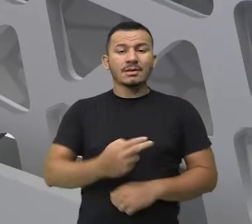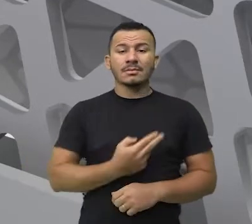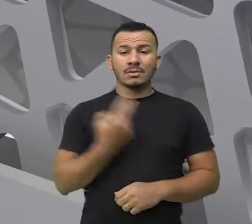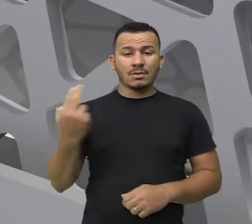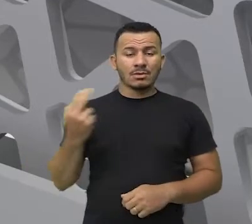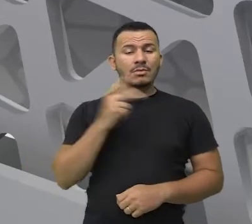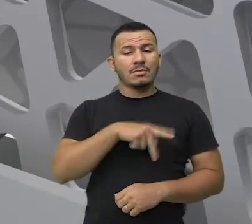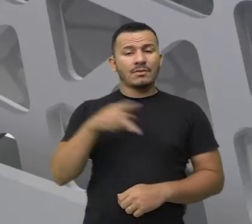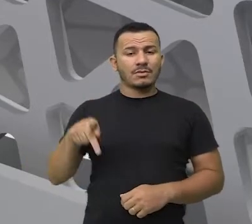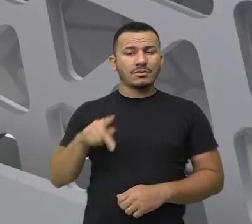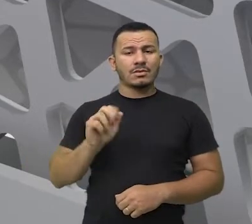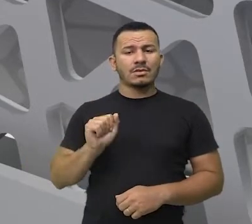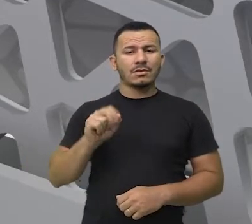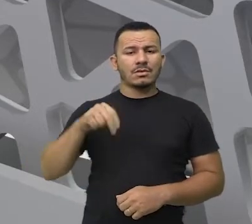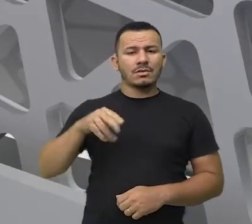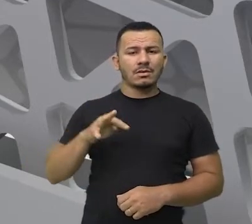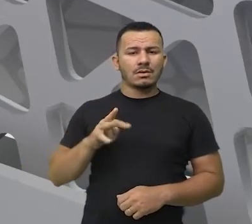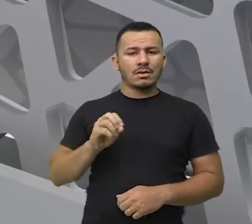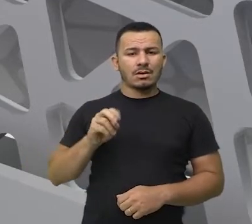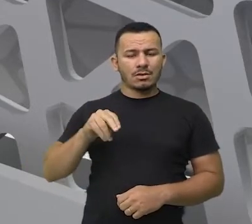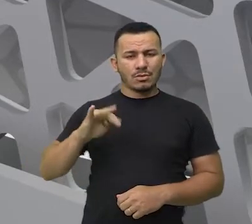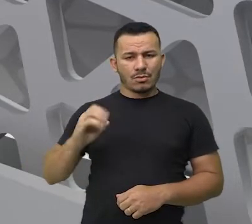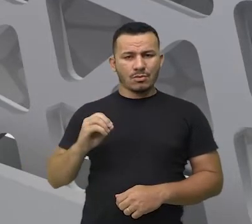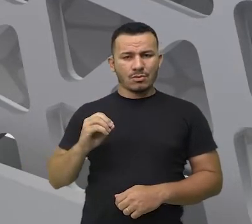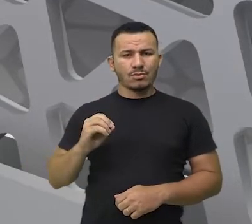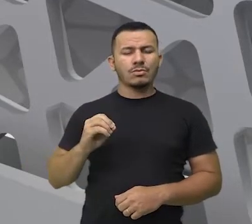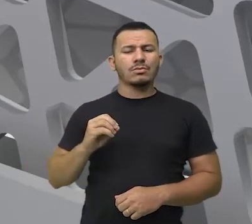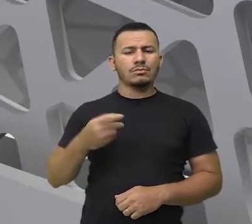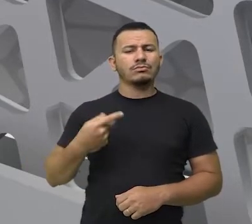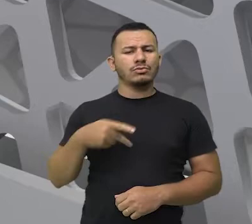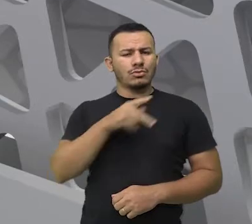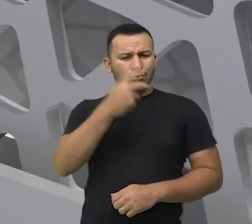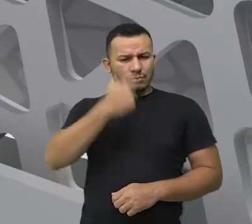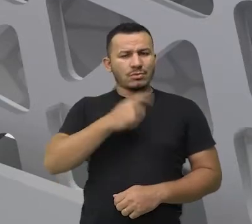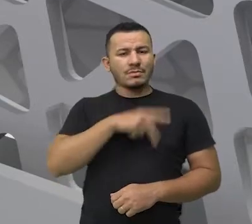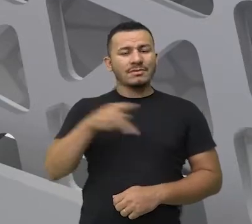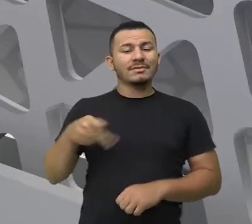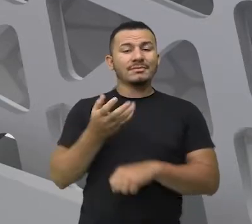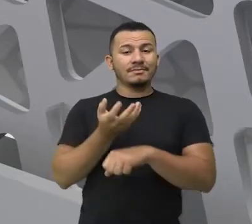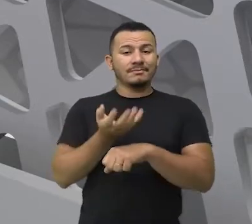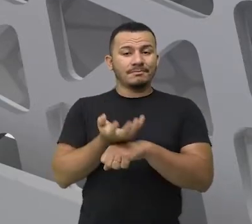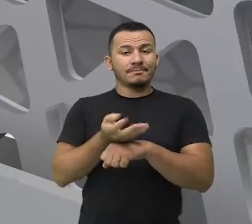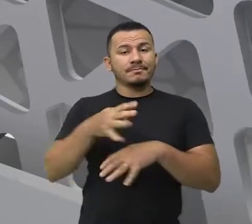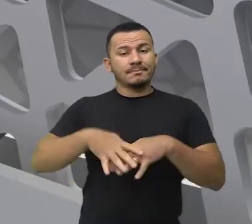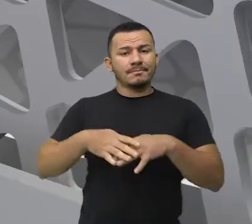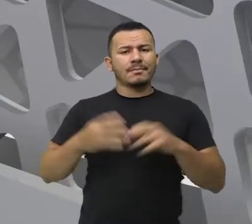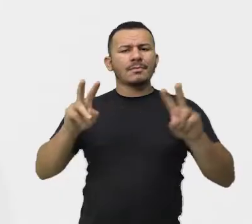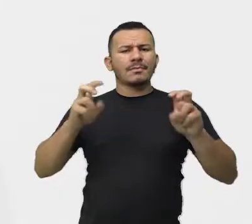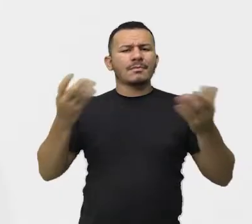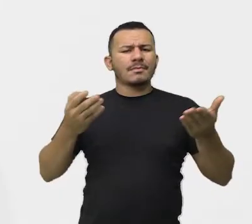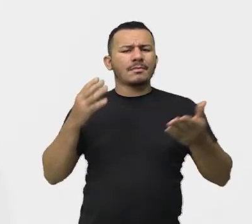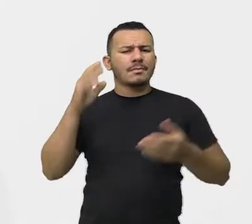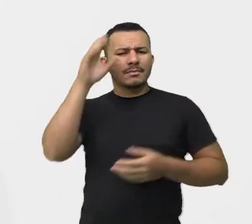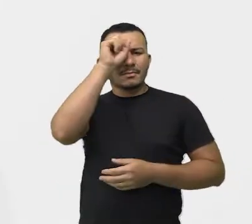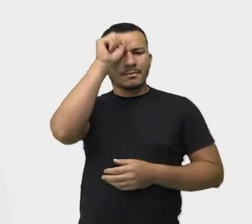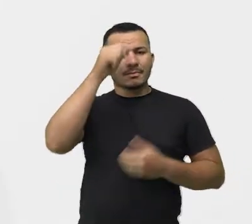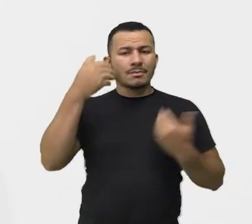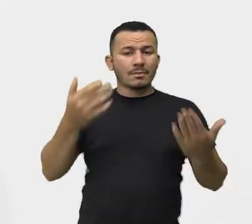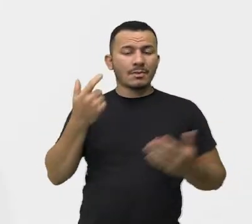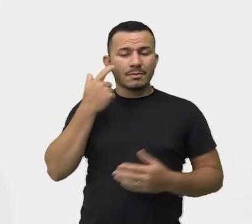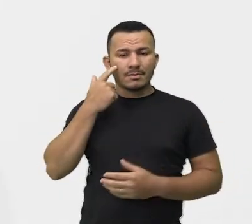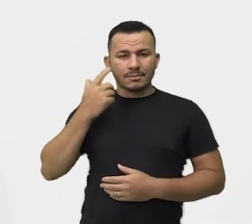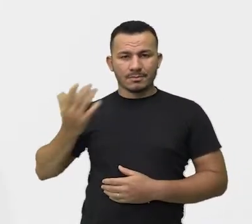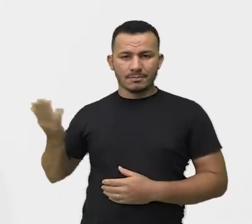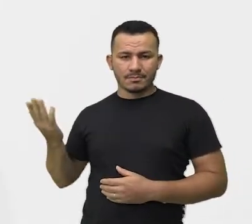Eu sou o professor Antônio Paulo, professor de Matemática. Vejamos o que vamos estudar aqui na nossa aula de hoje.